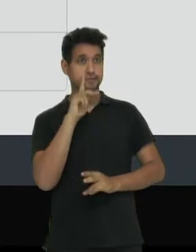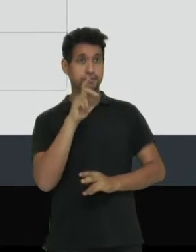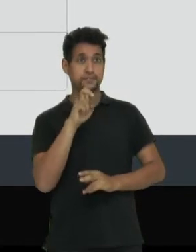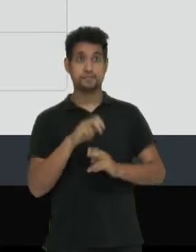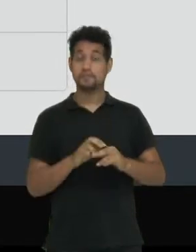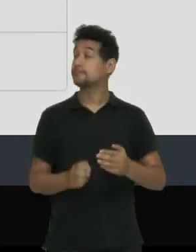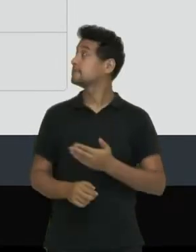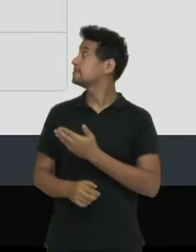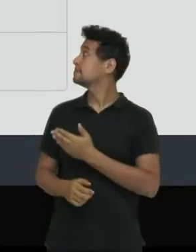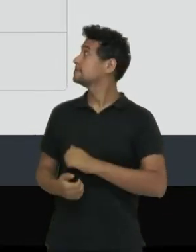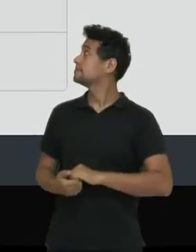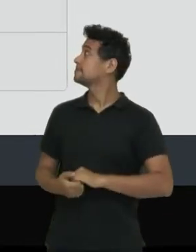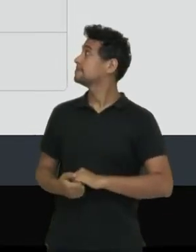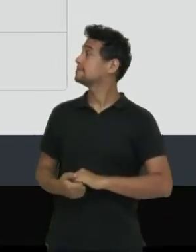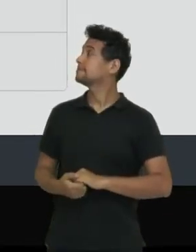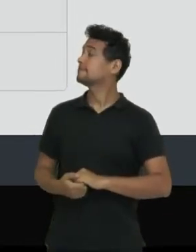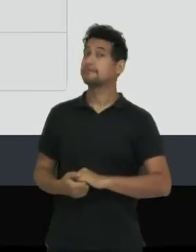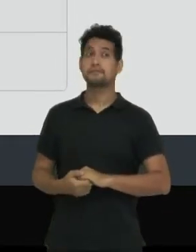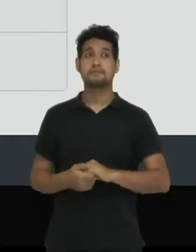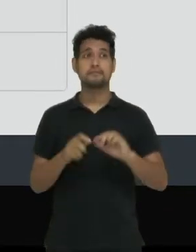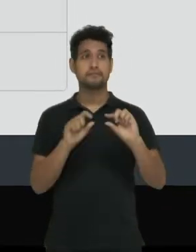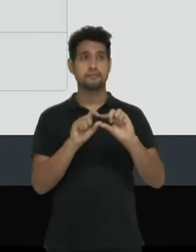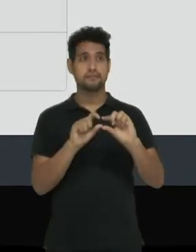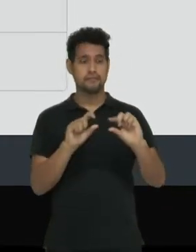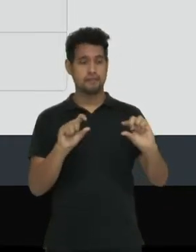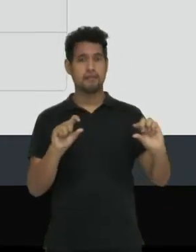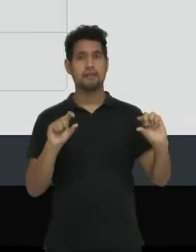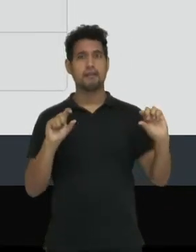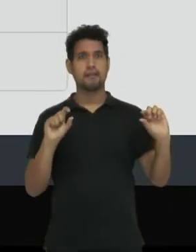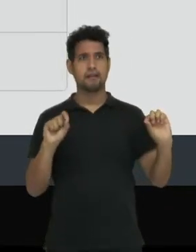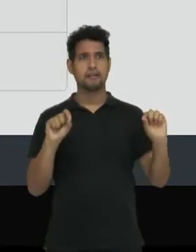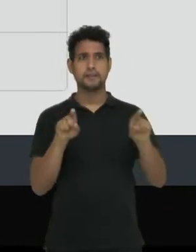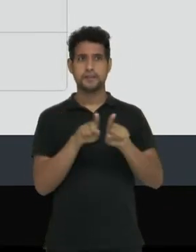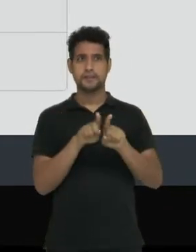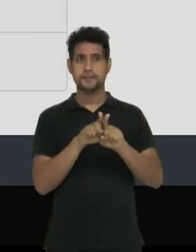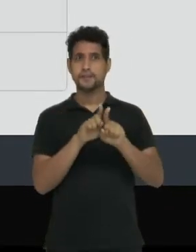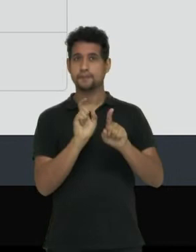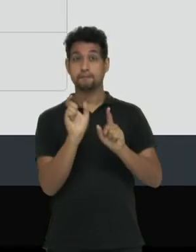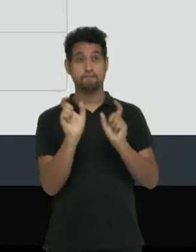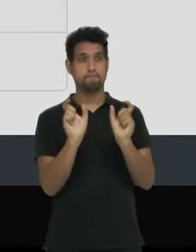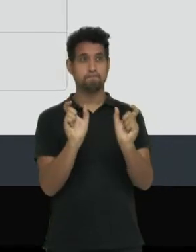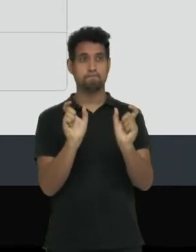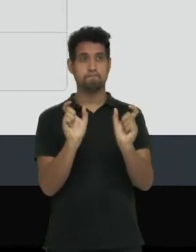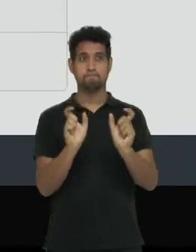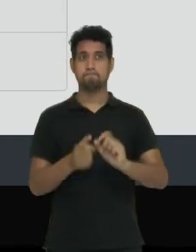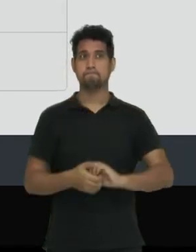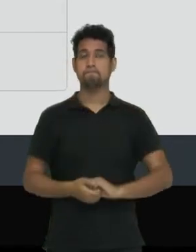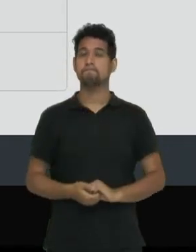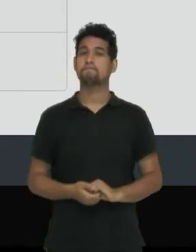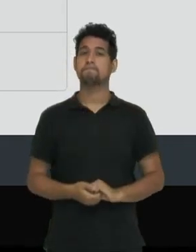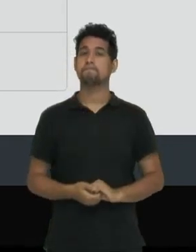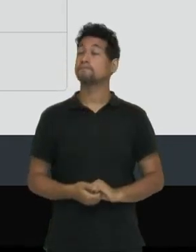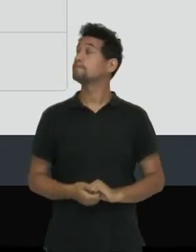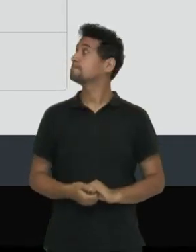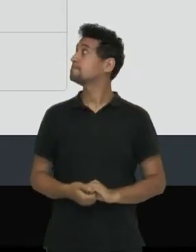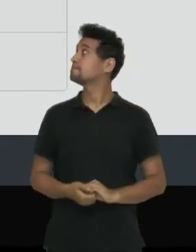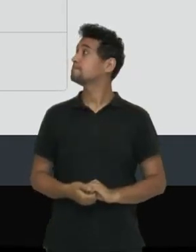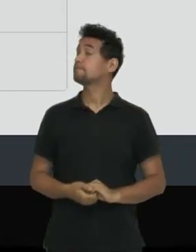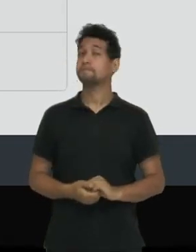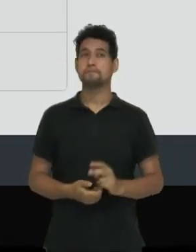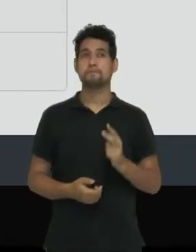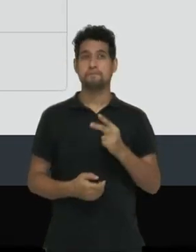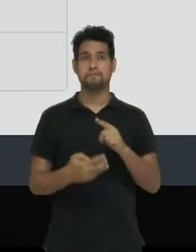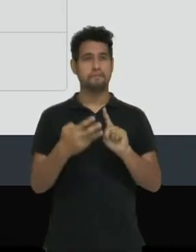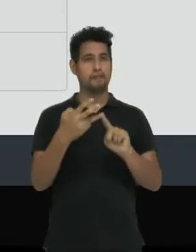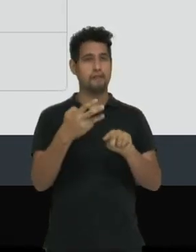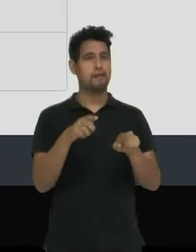Going to the theater. Going to the theater, indo ao teatro. Oil painting. Oil painting,